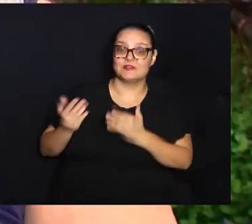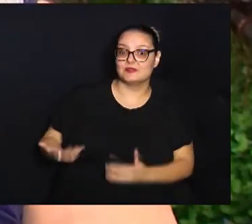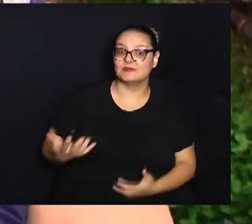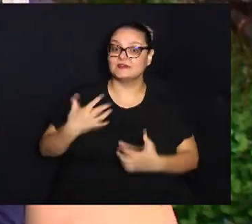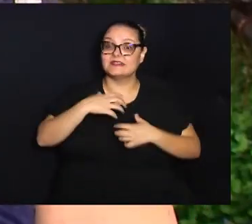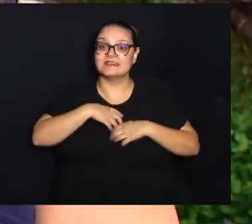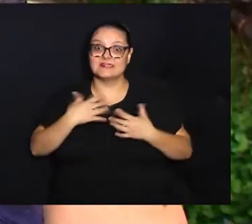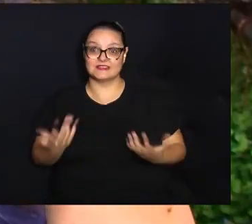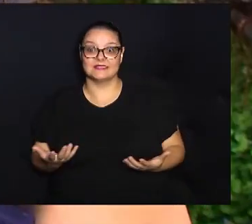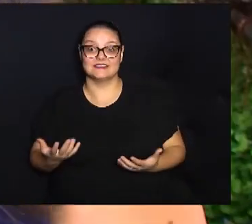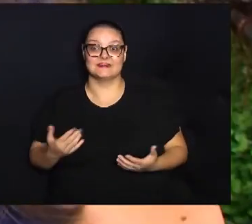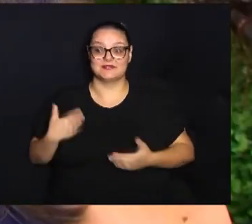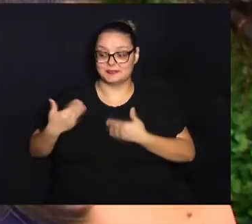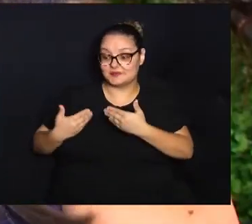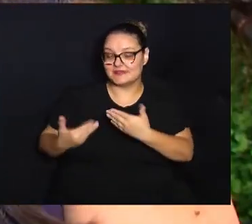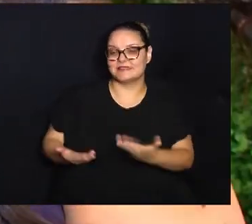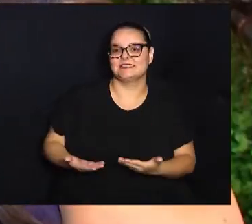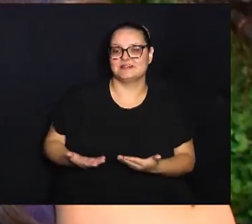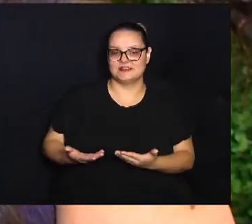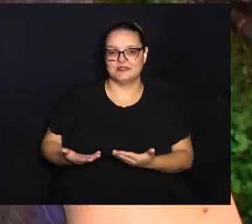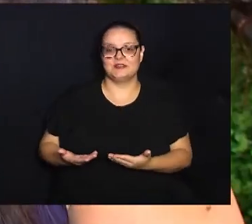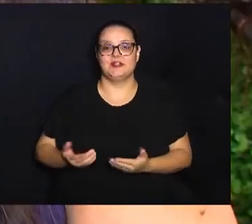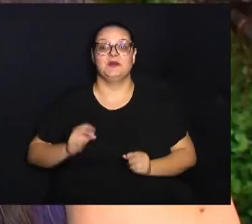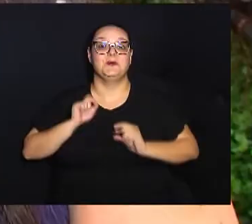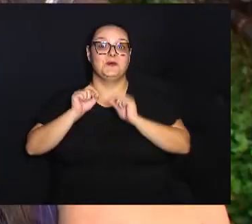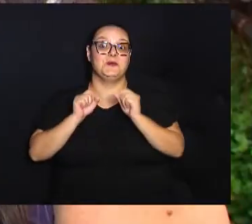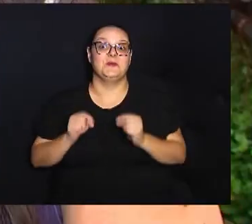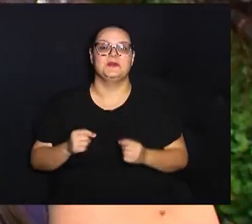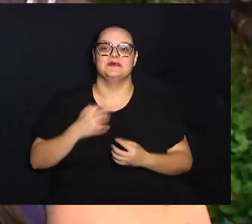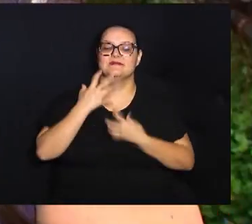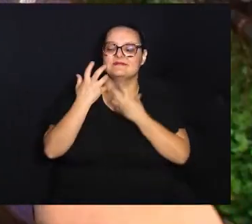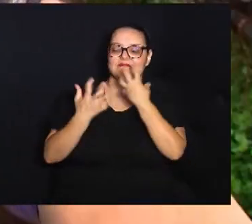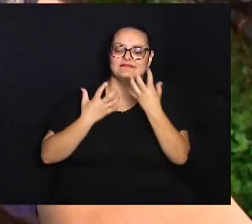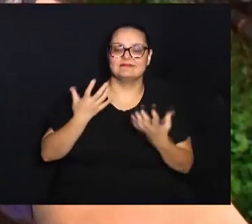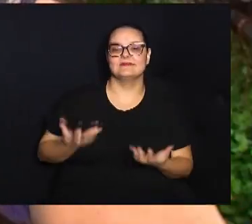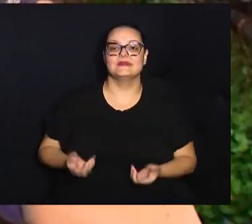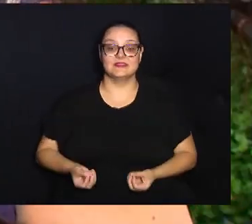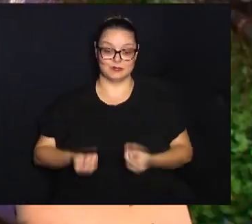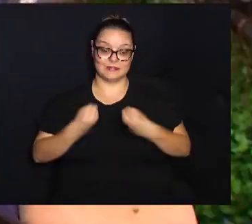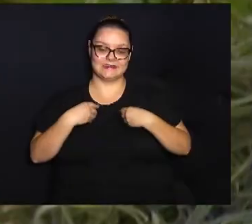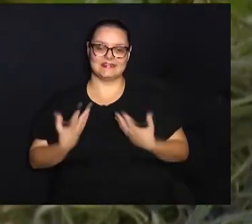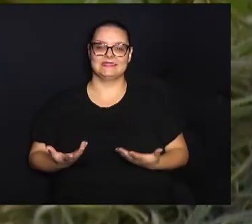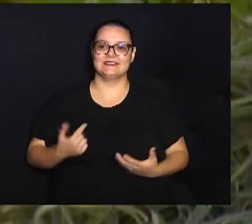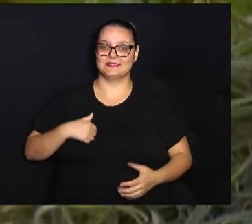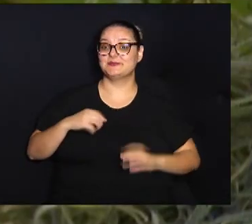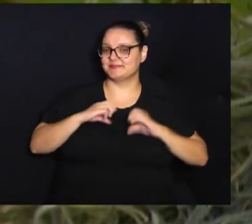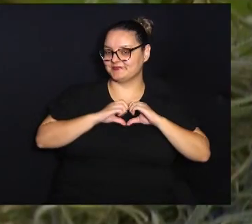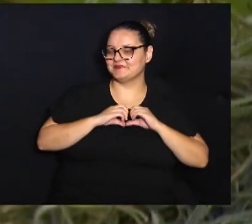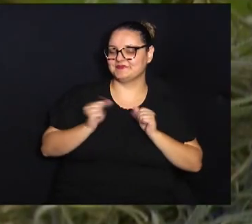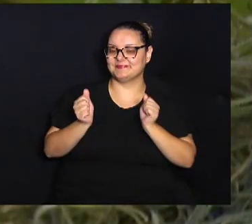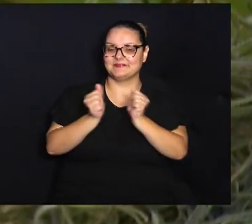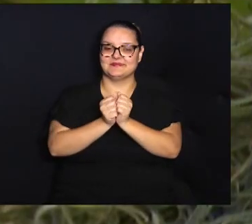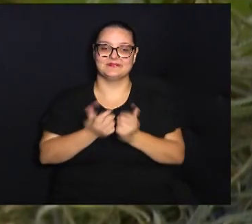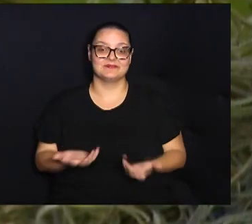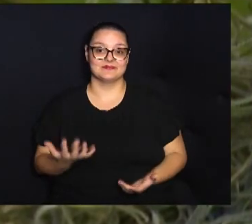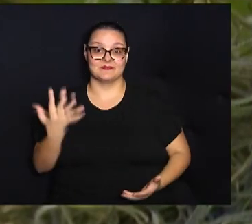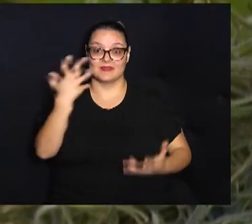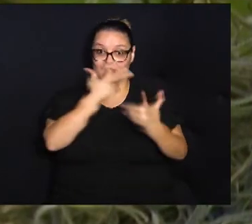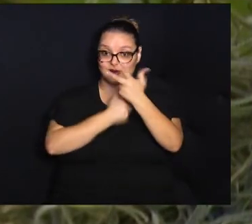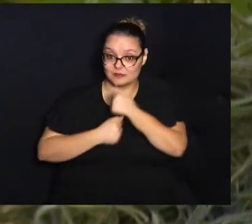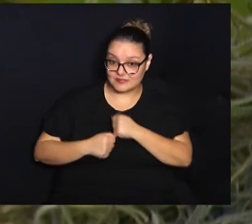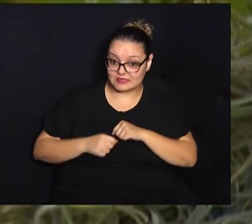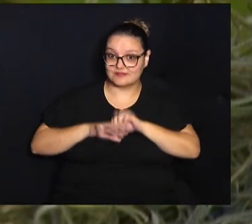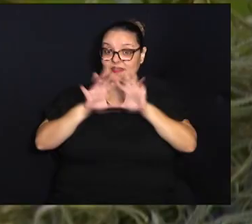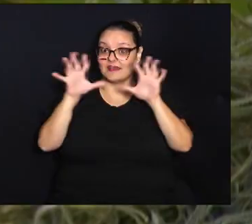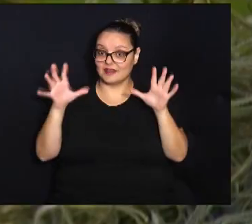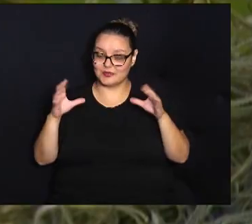sinto, né? A frequência, o que a planta está me passando. Então eu gosto de estar perto. E além da beleza explícita, também